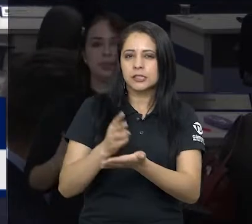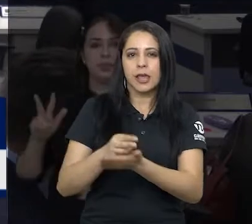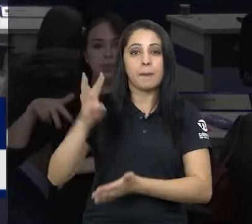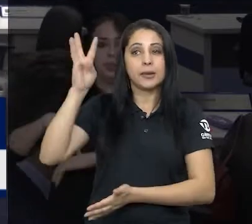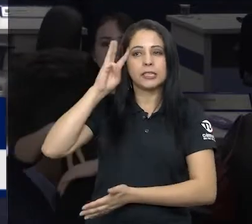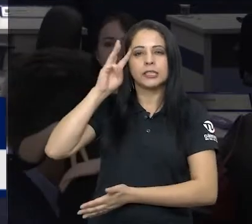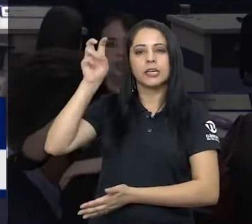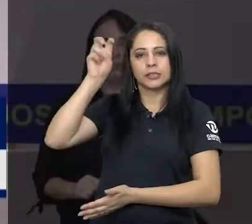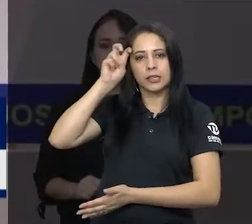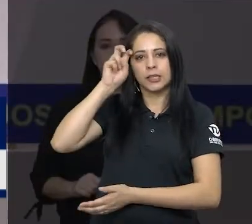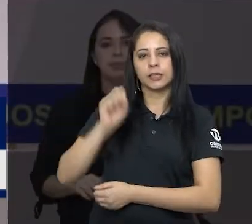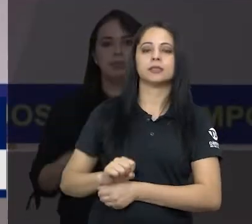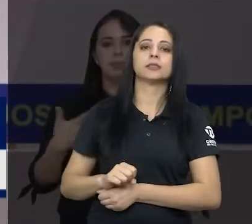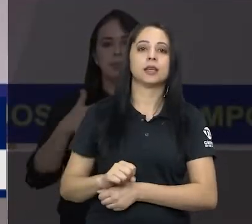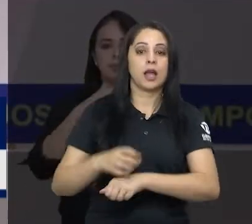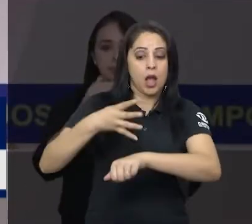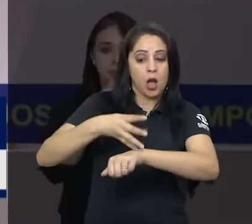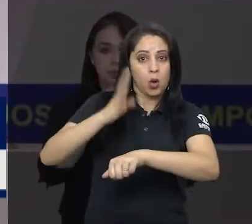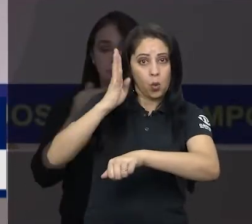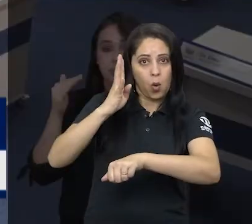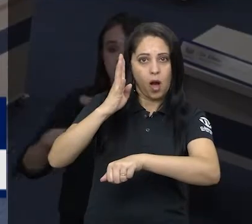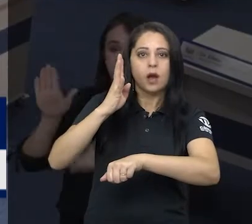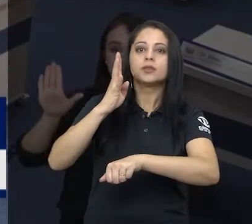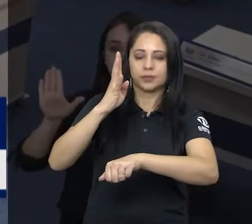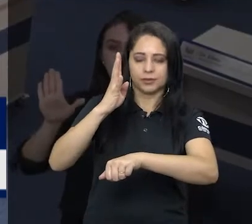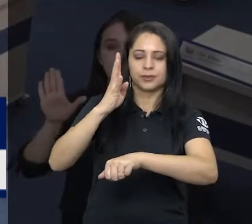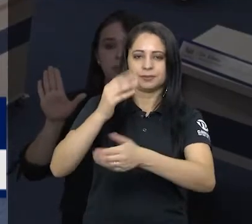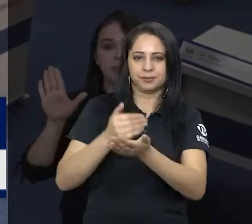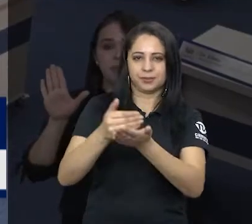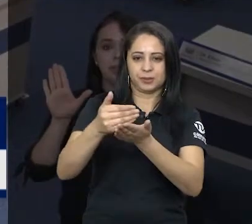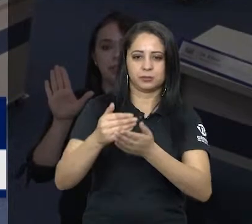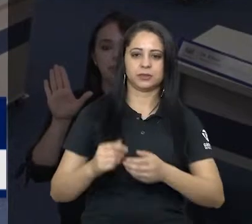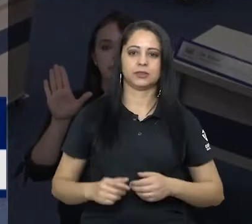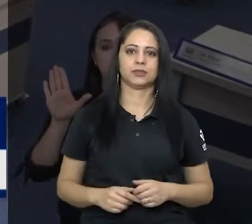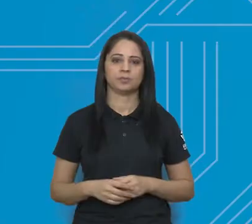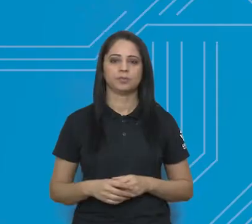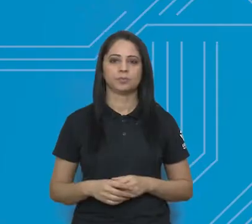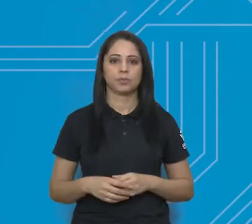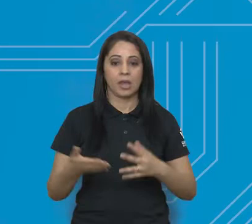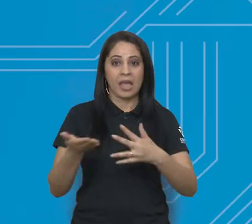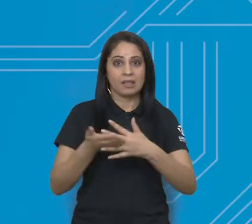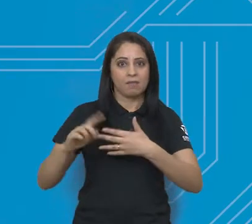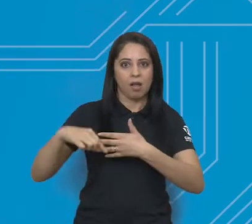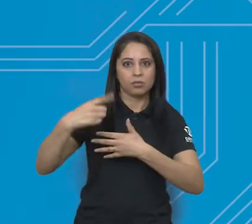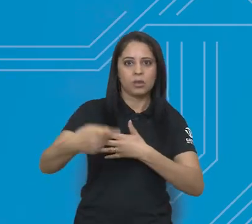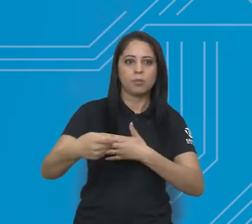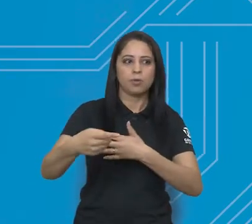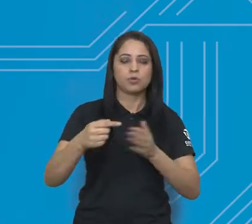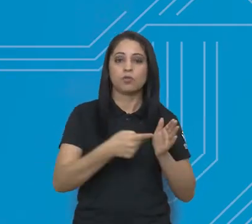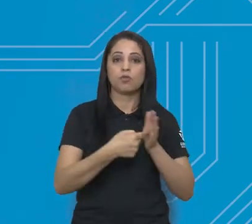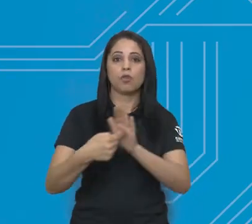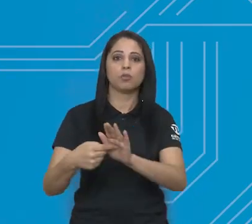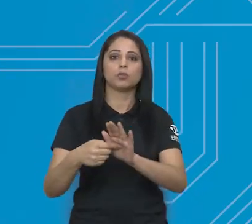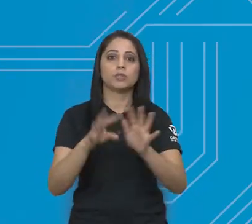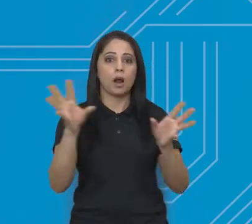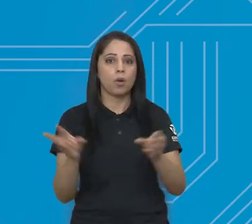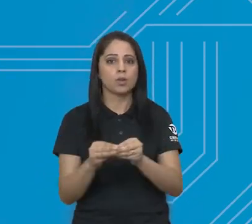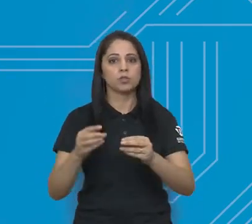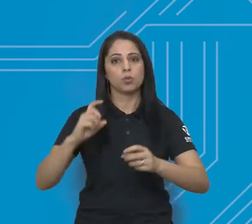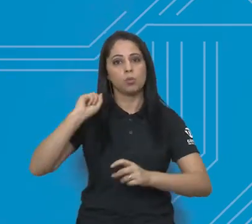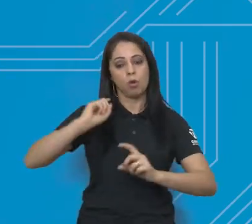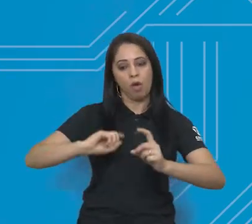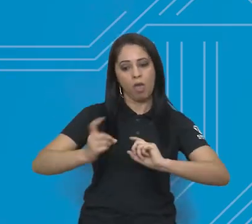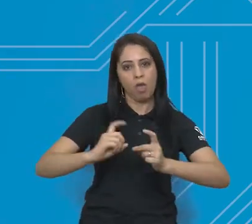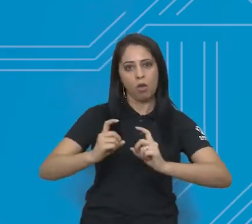acontecem todas as terças e quintas, a partir das 4 horas da tarde. E no próximo bloco você confere os destaques da sessão